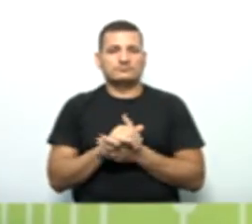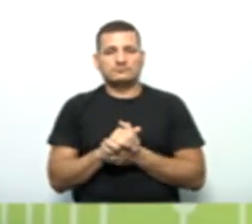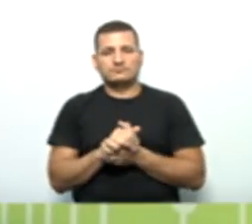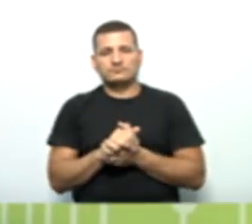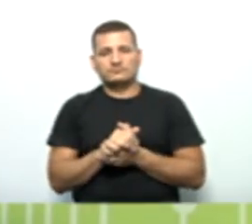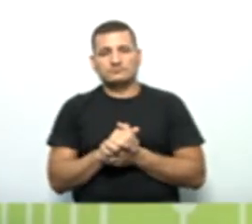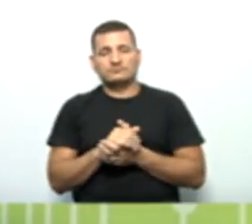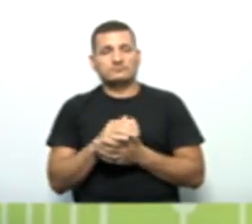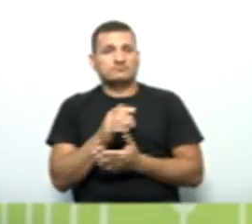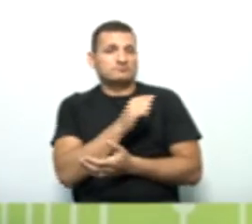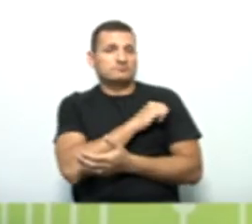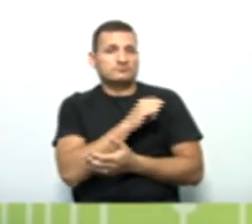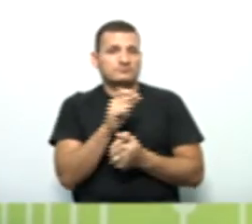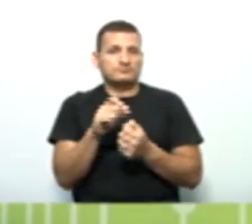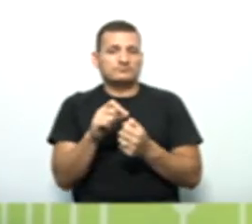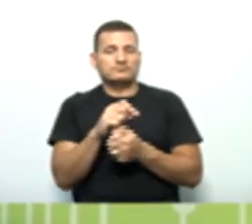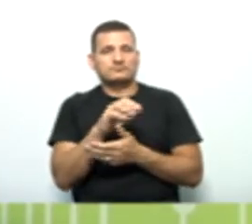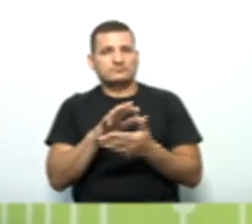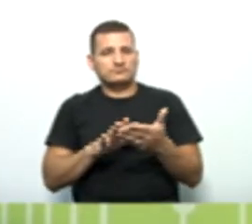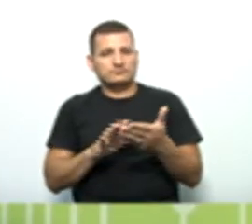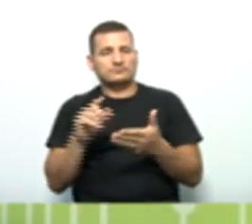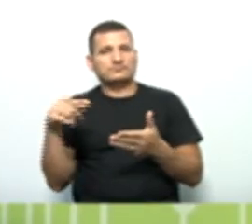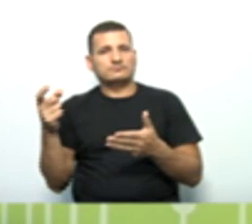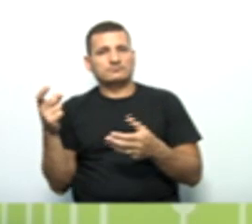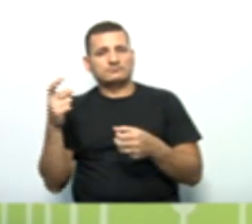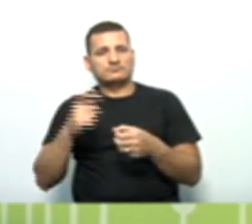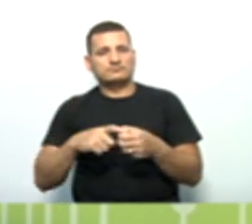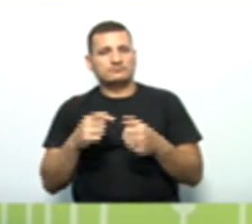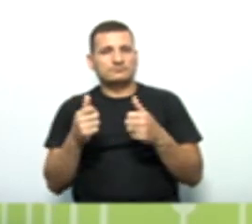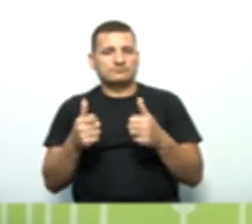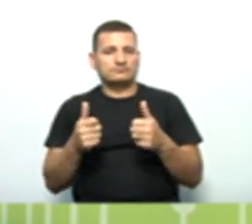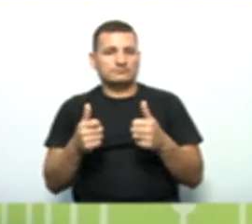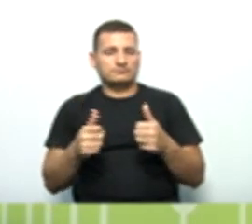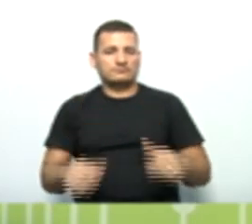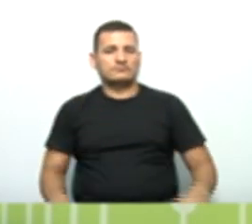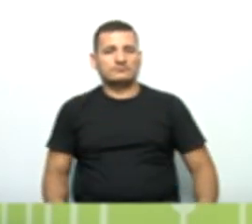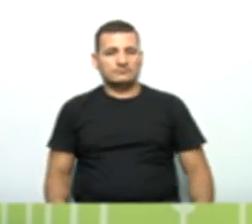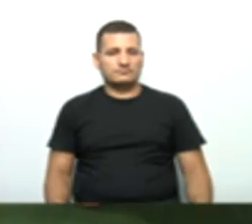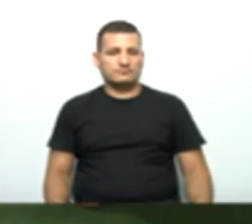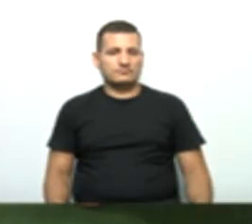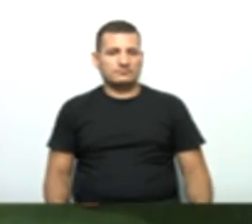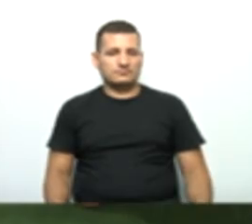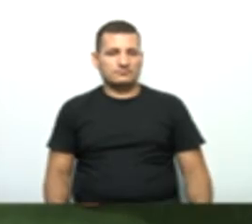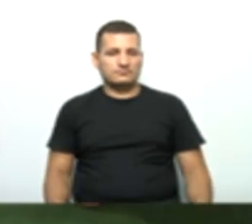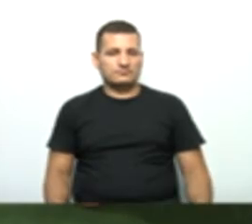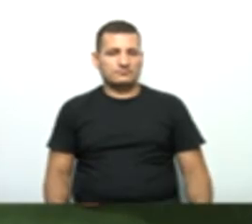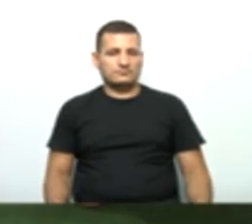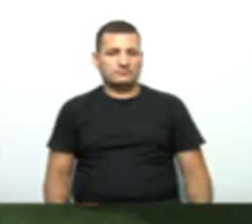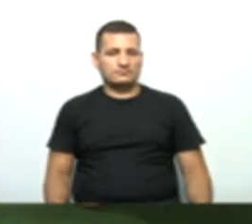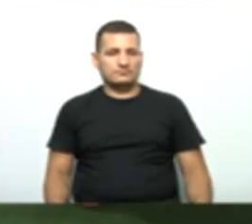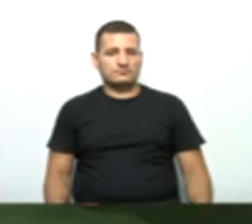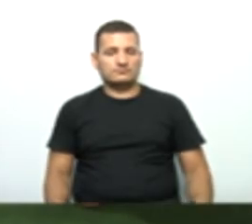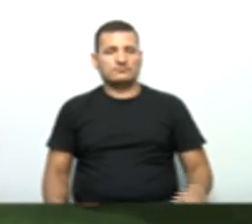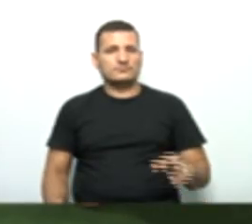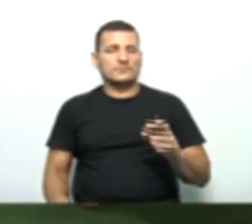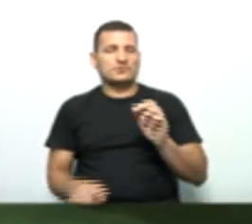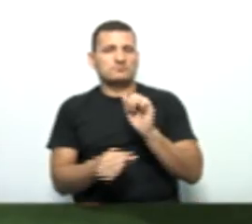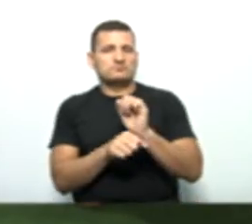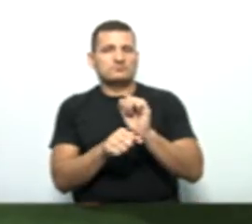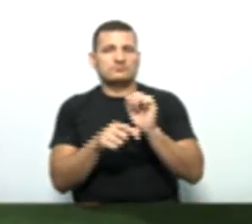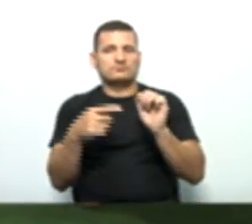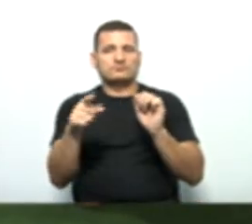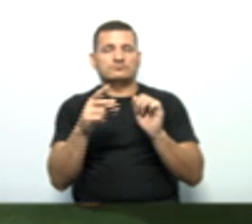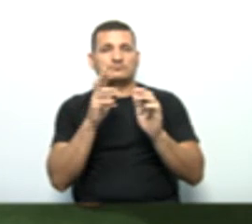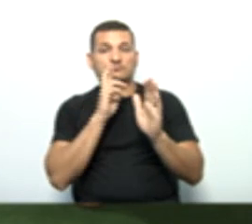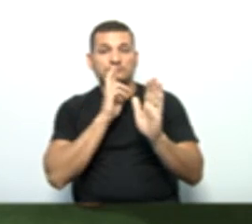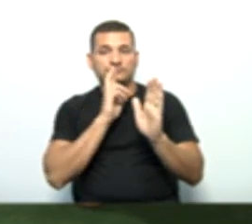vão desenvolver essas atividades e nós voltamos, correto? Com certeza, professor. Só esperando aqui, pessoal, vocês